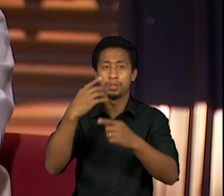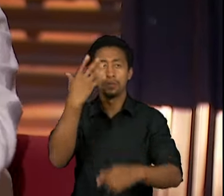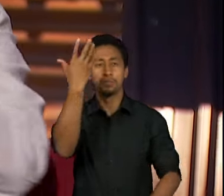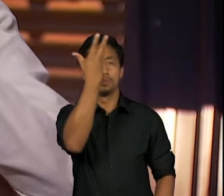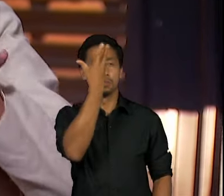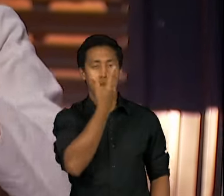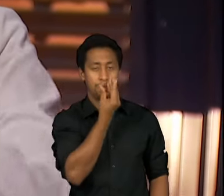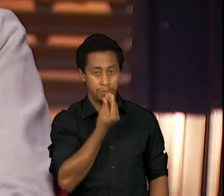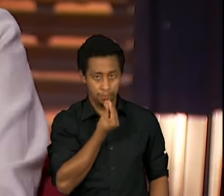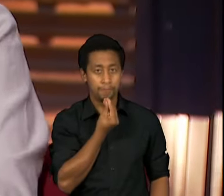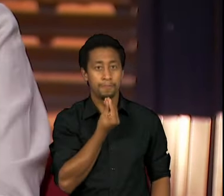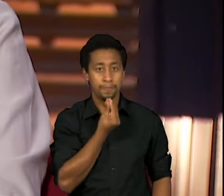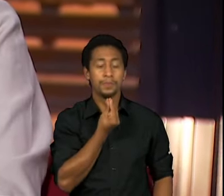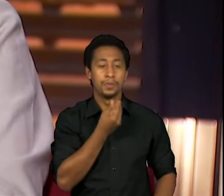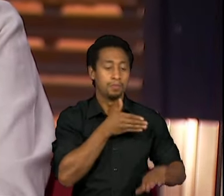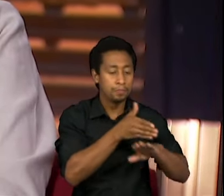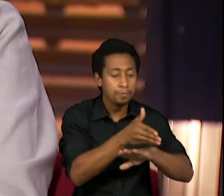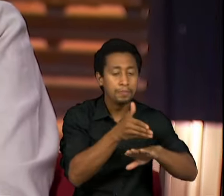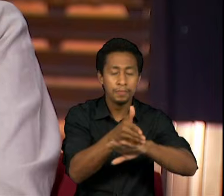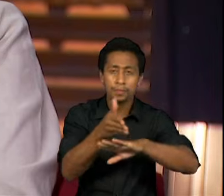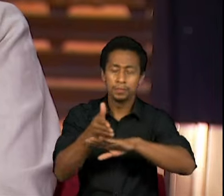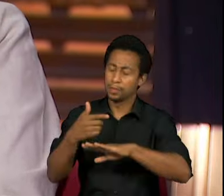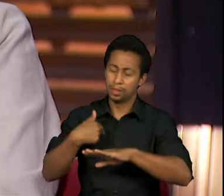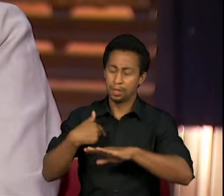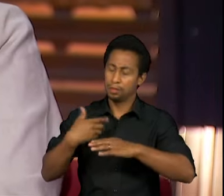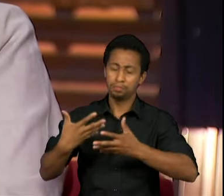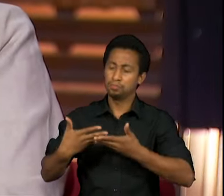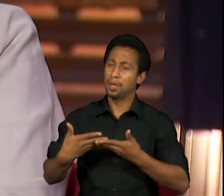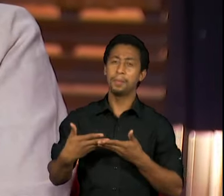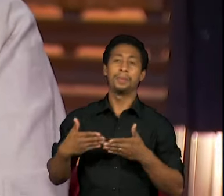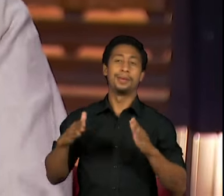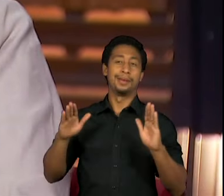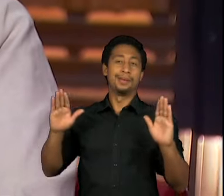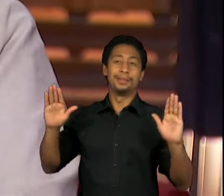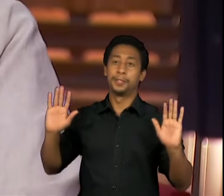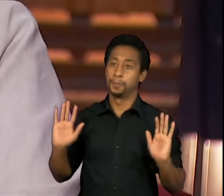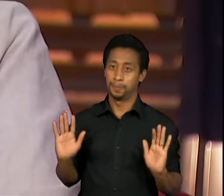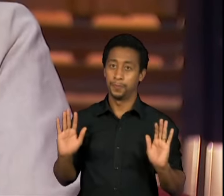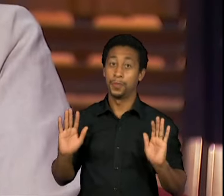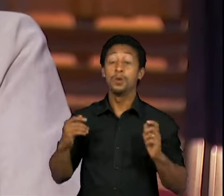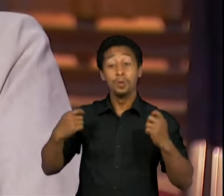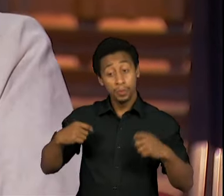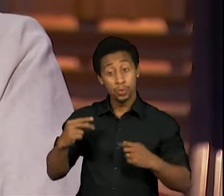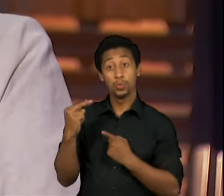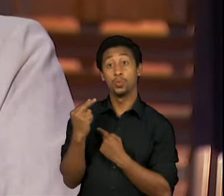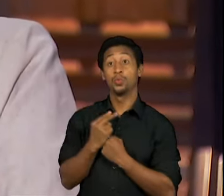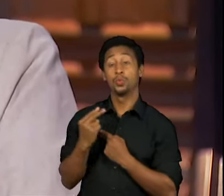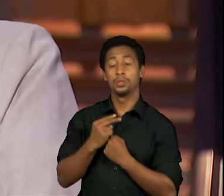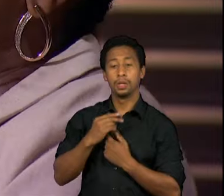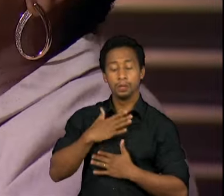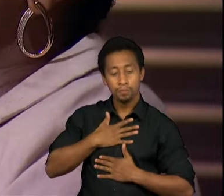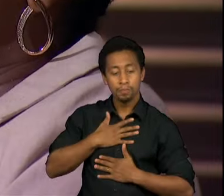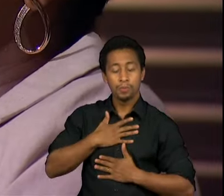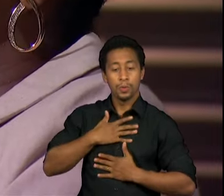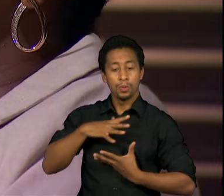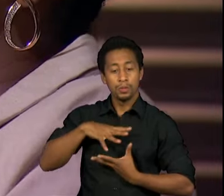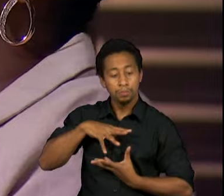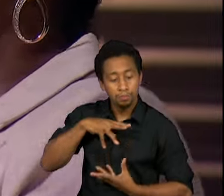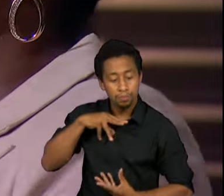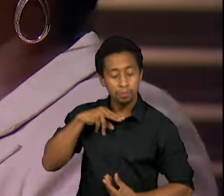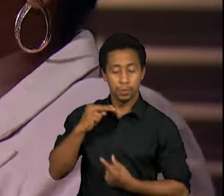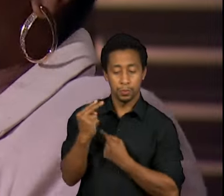eu eu sou uma pessoa muito Roberta e é fundamental acho que se eu não me cuidar espiritualmente eu não consigo estar bem né Então essa